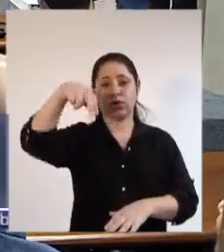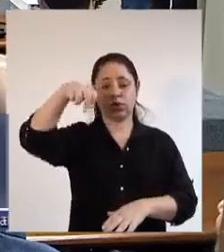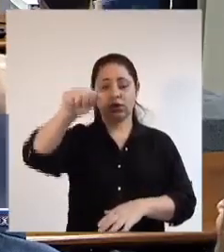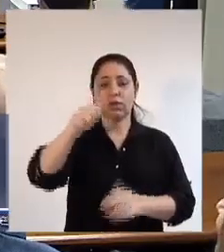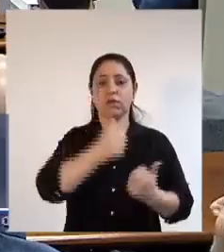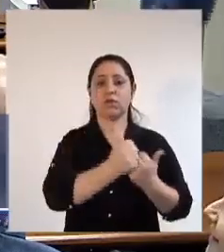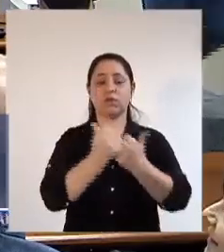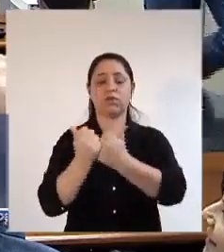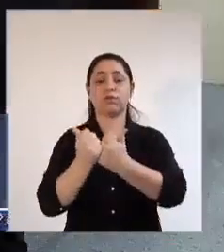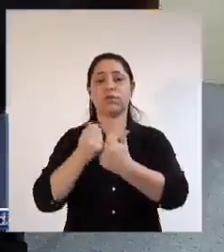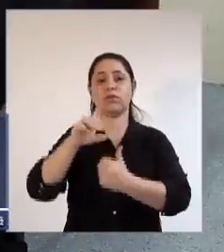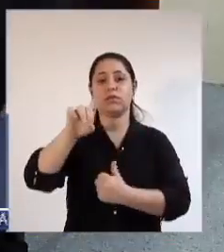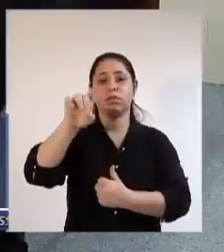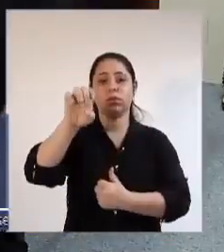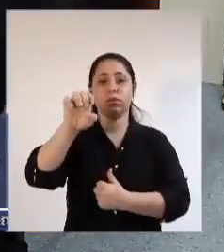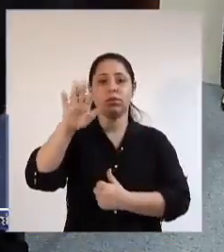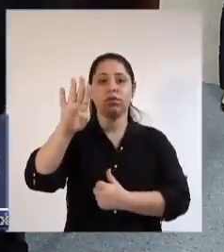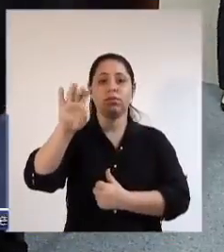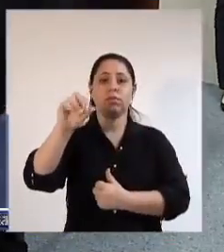debra burlingame flur